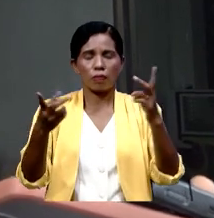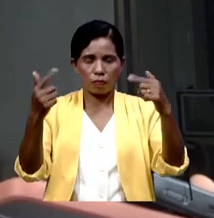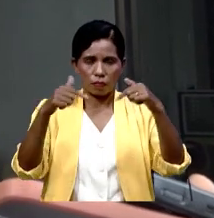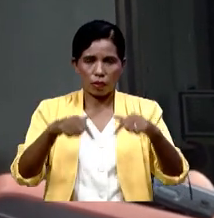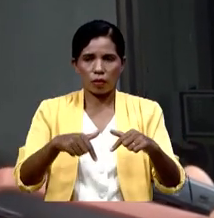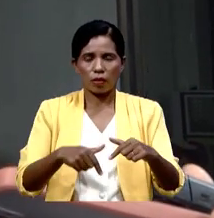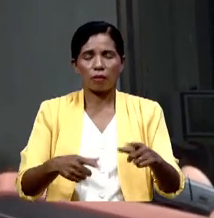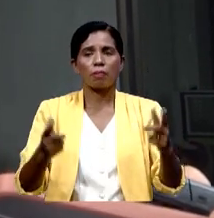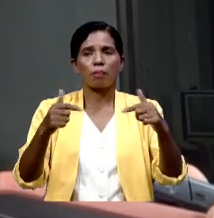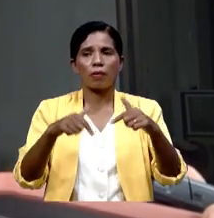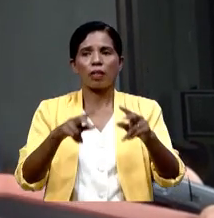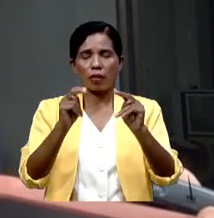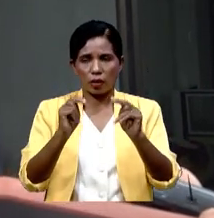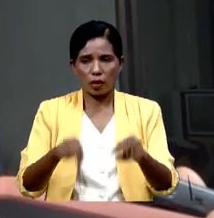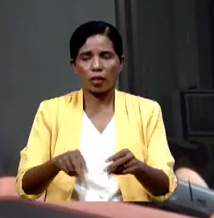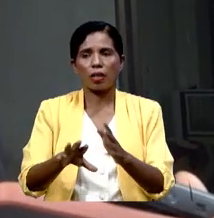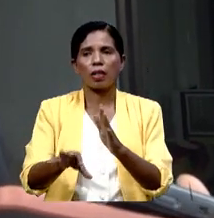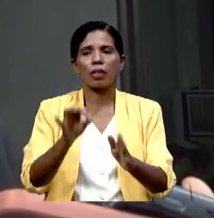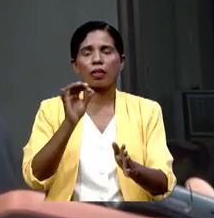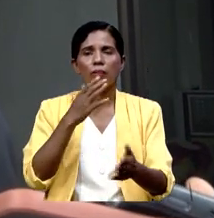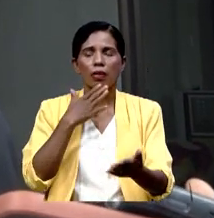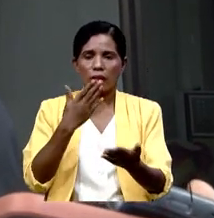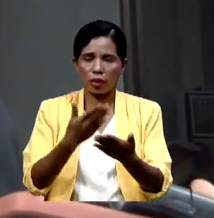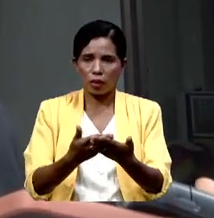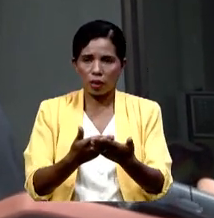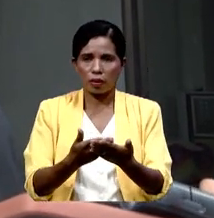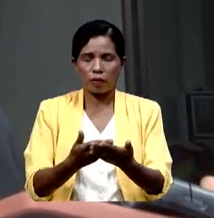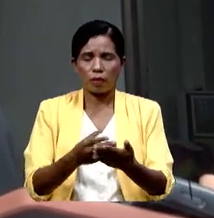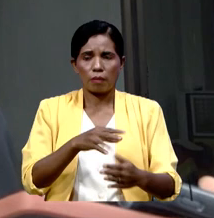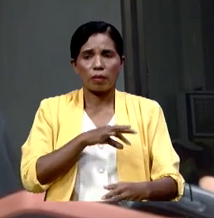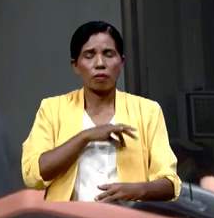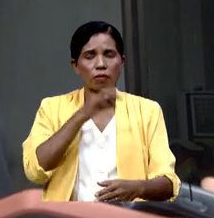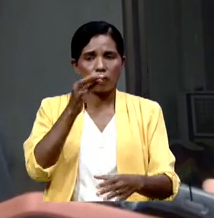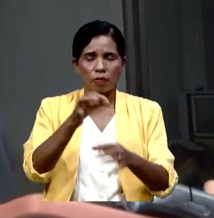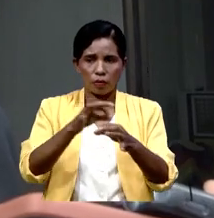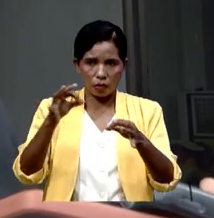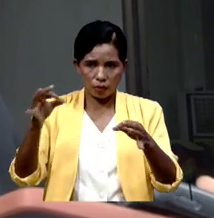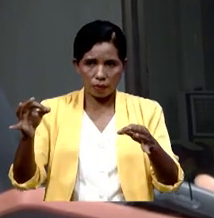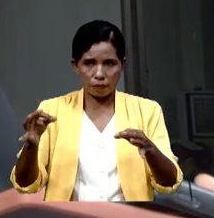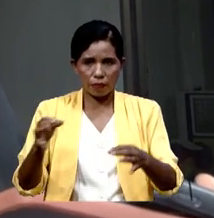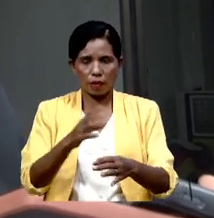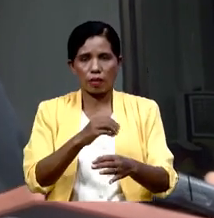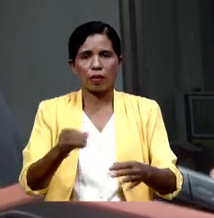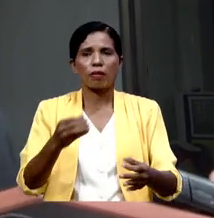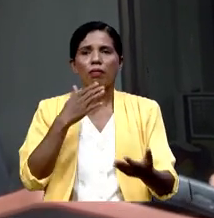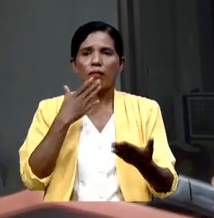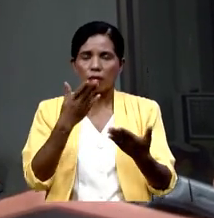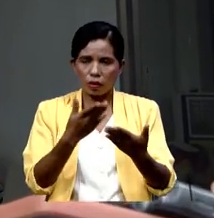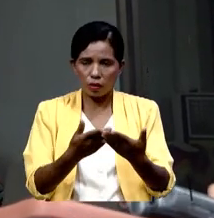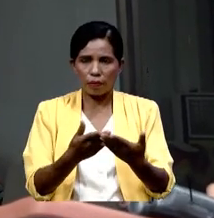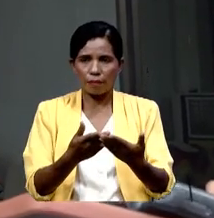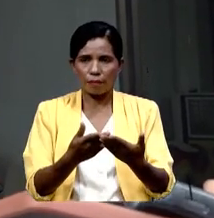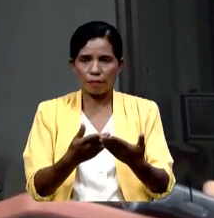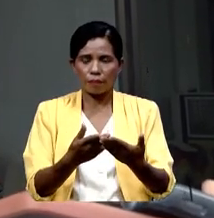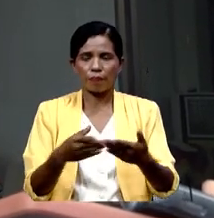mai be mai mai be tem que retamos sair uma benefício ida ne benefício espiritual benefício moral benefício